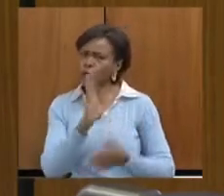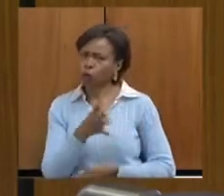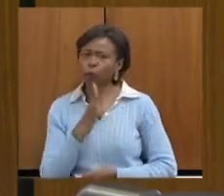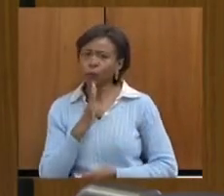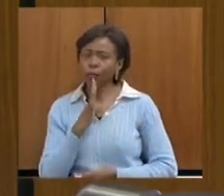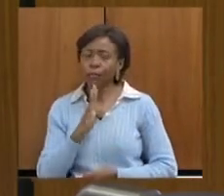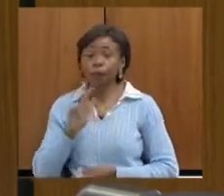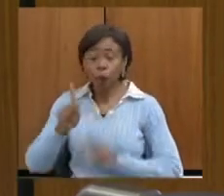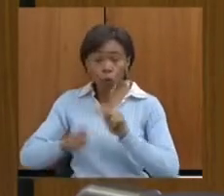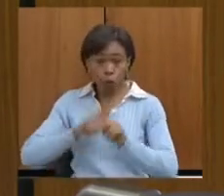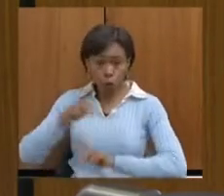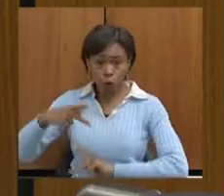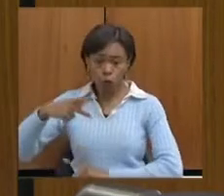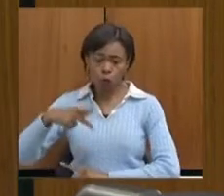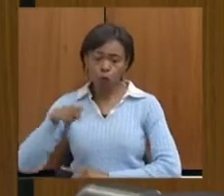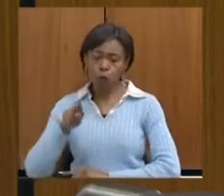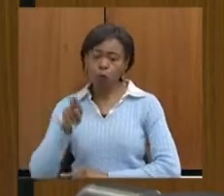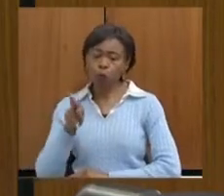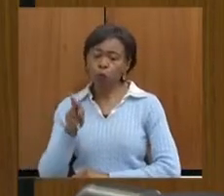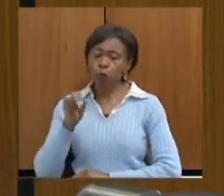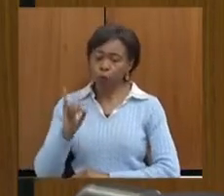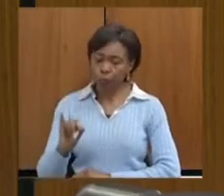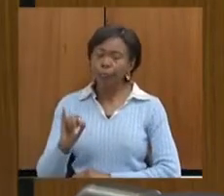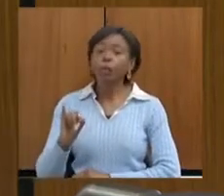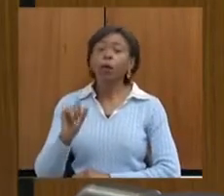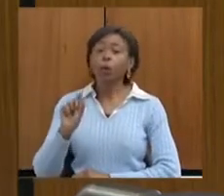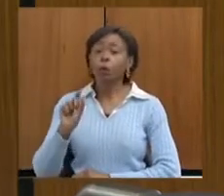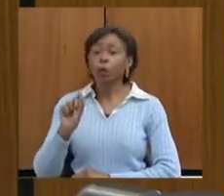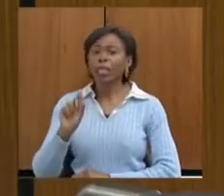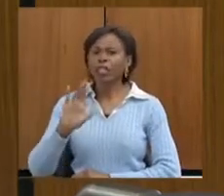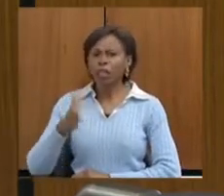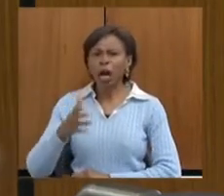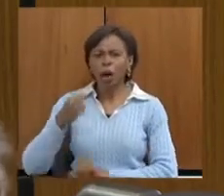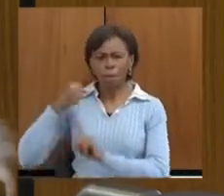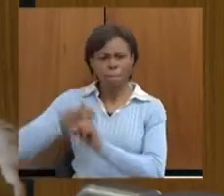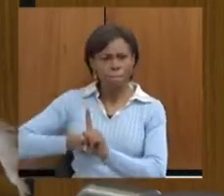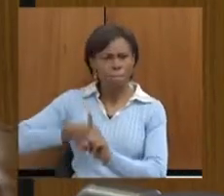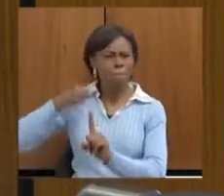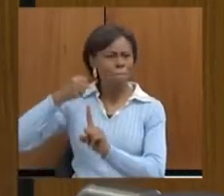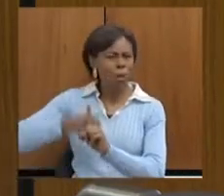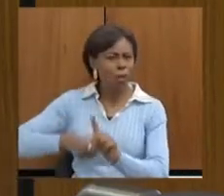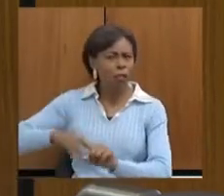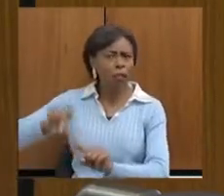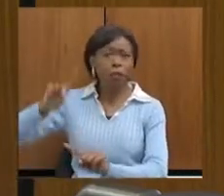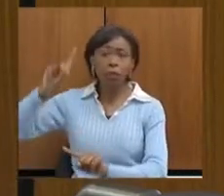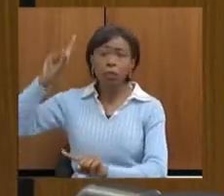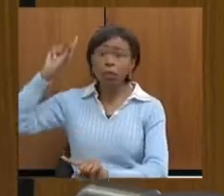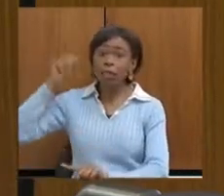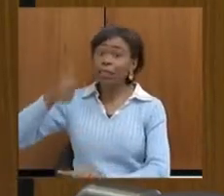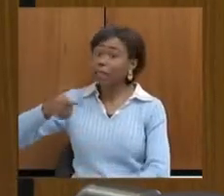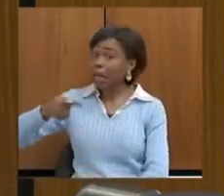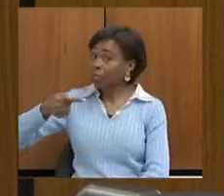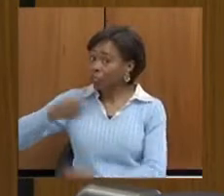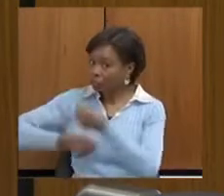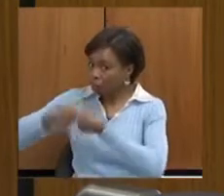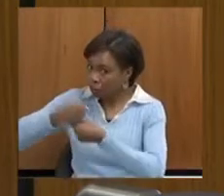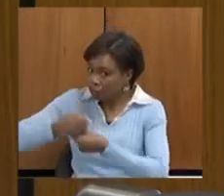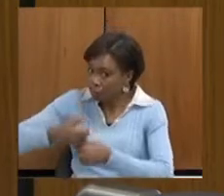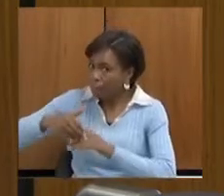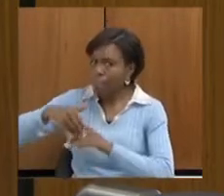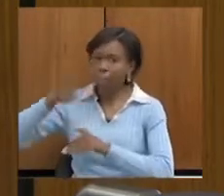o pouco Pure ele ele vem brigando desde o começo né é a mais de 7 anos